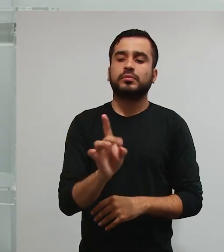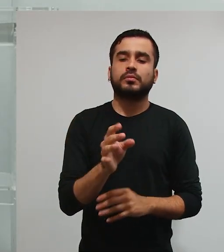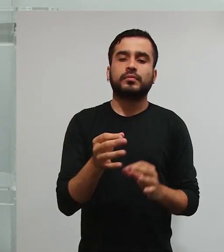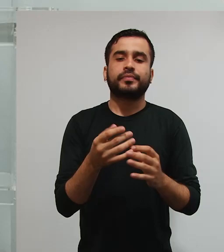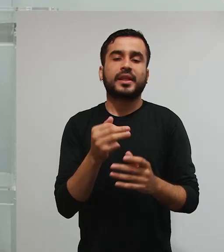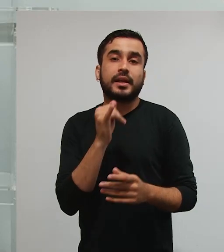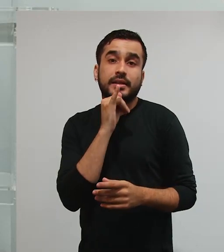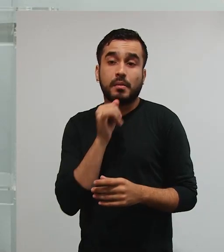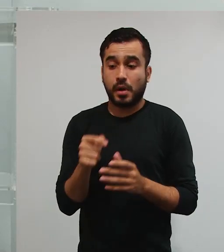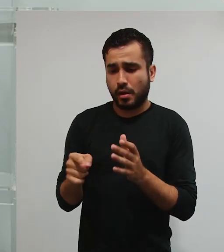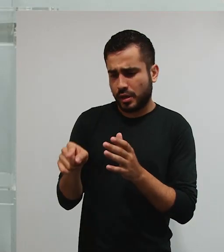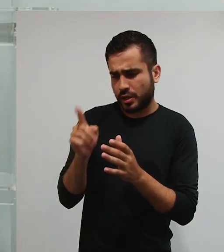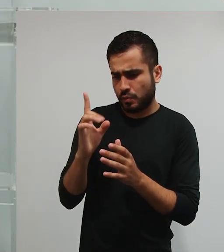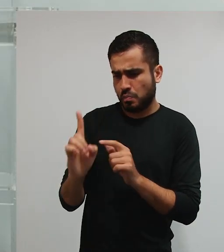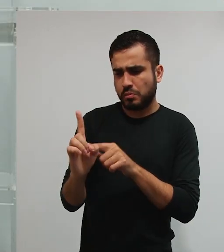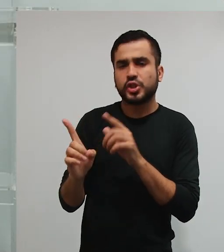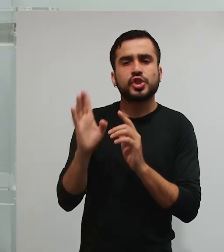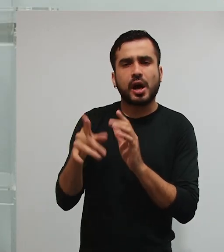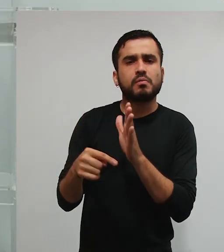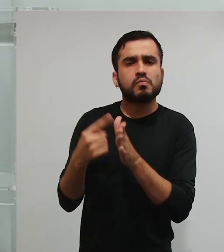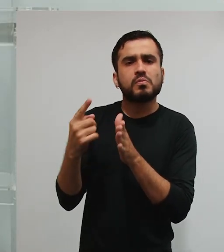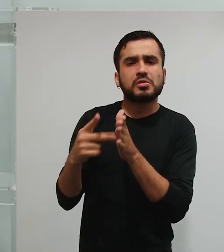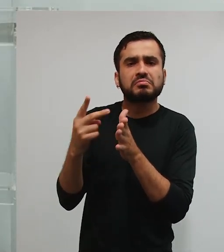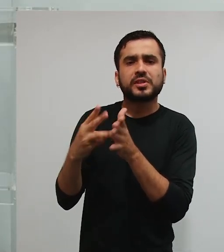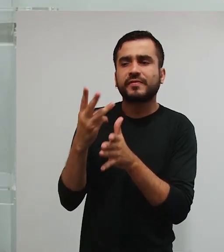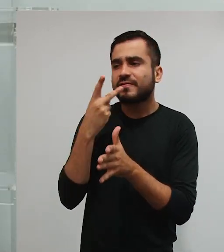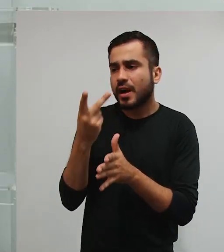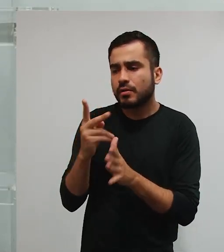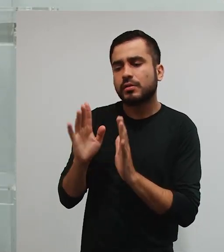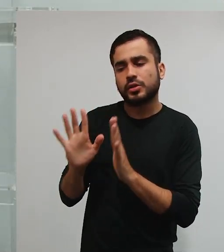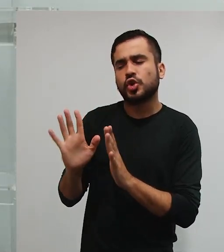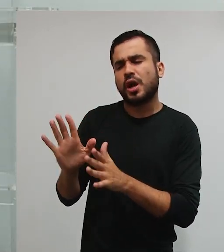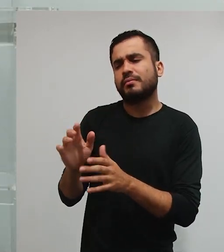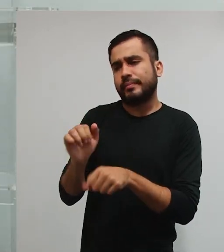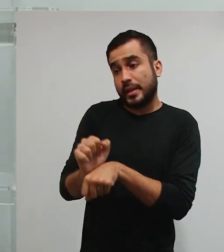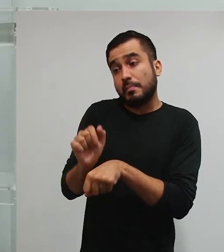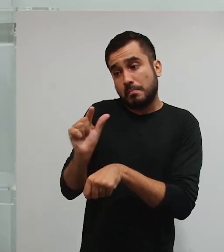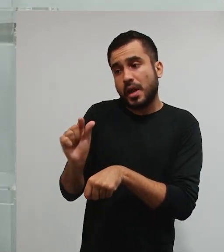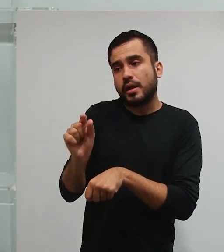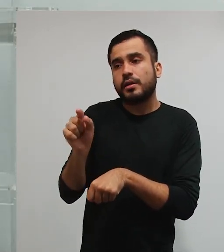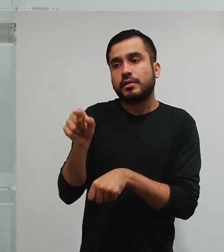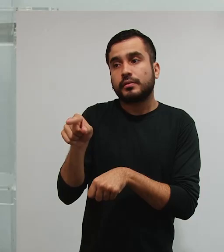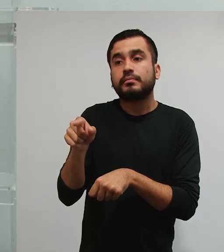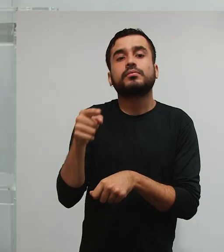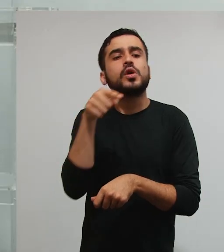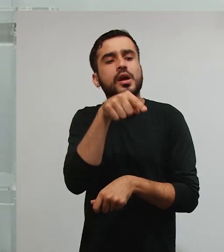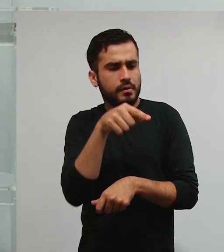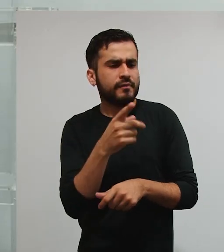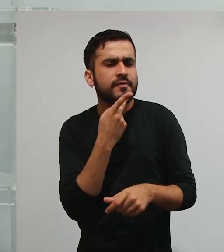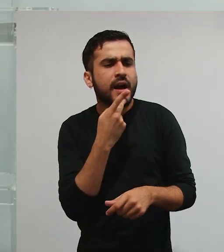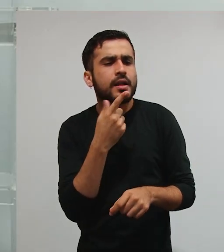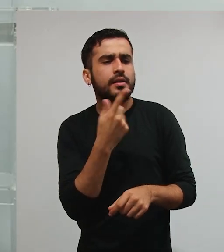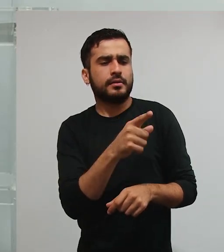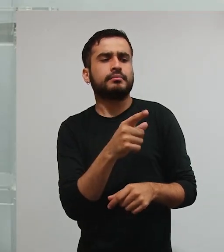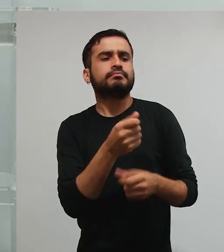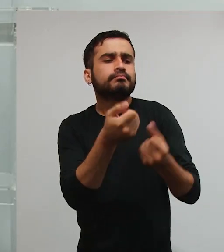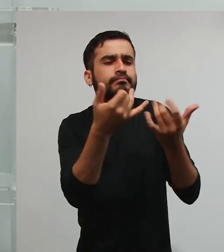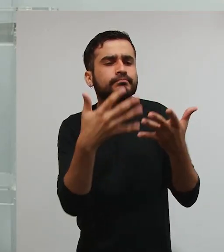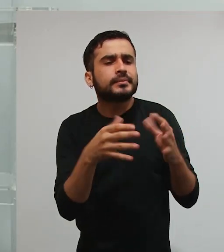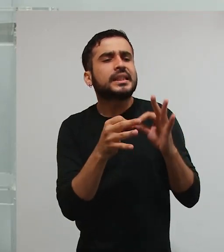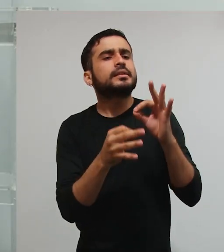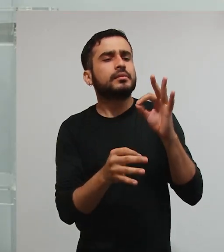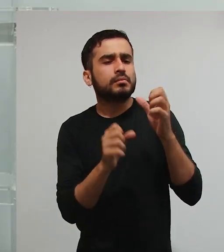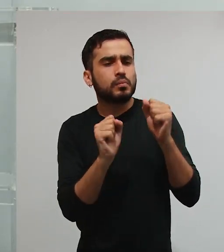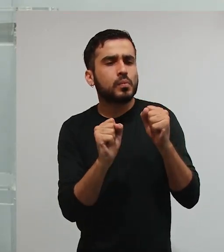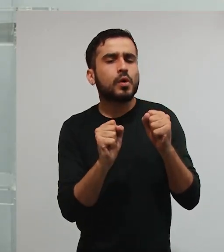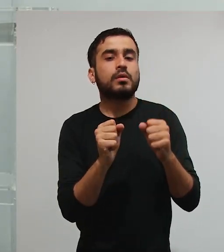já falou 1, 2, 3 vezes, então, olha, vamos ouvir fulano de tal, e você, fulano? O que você pensa a respeito